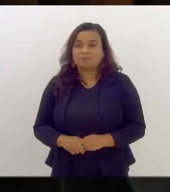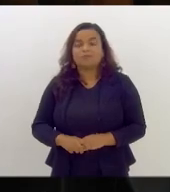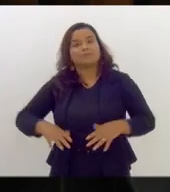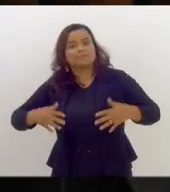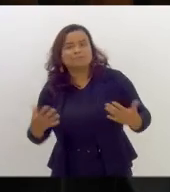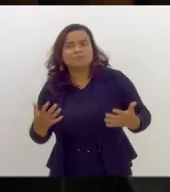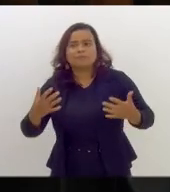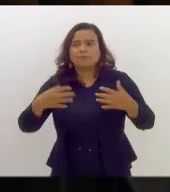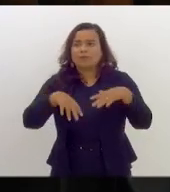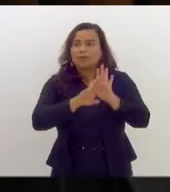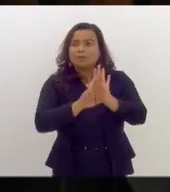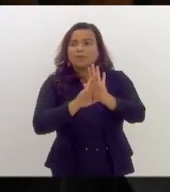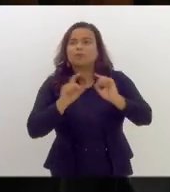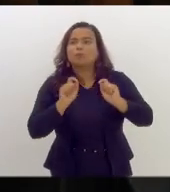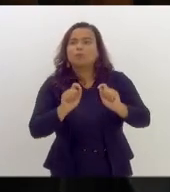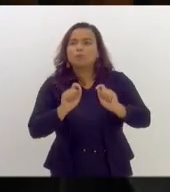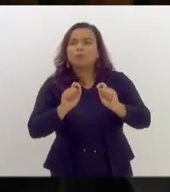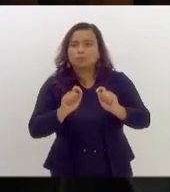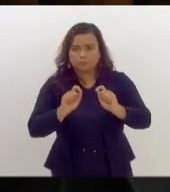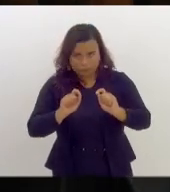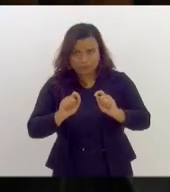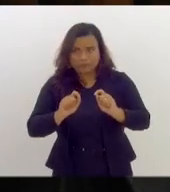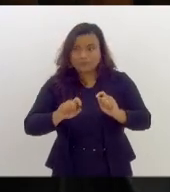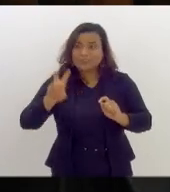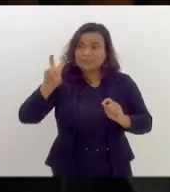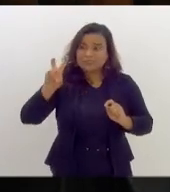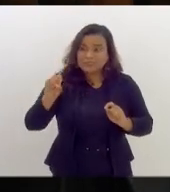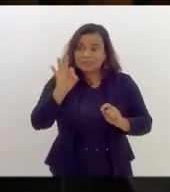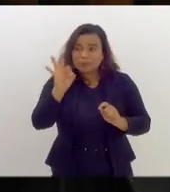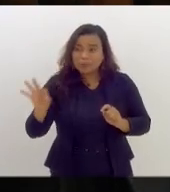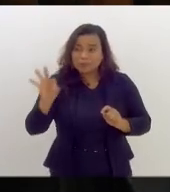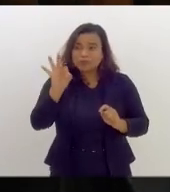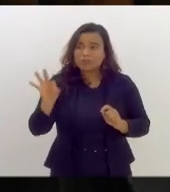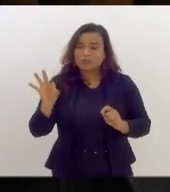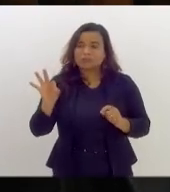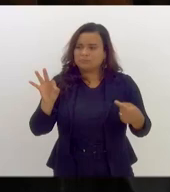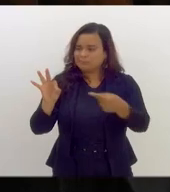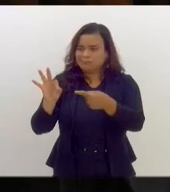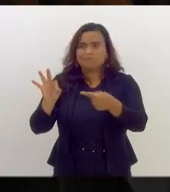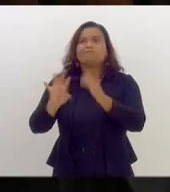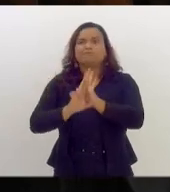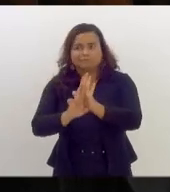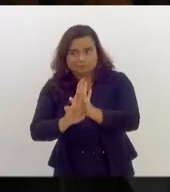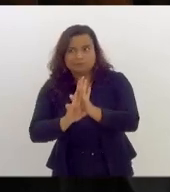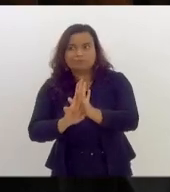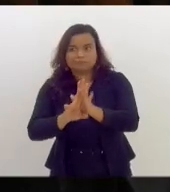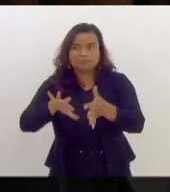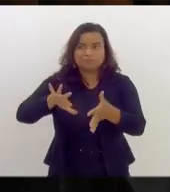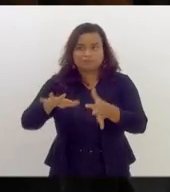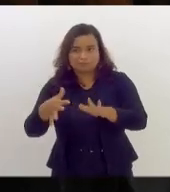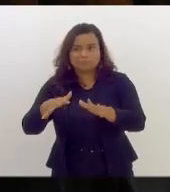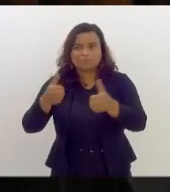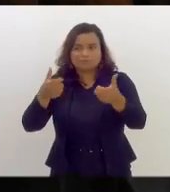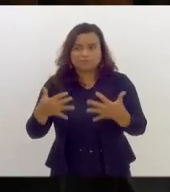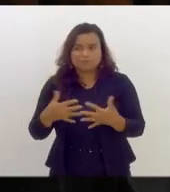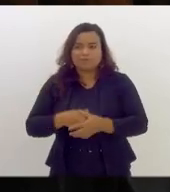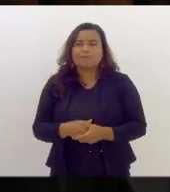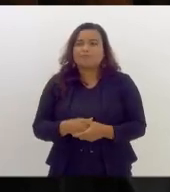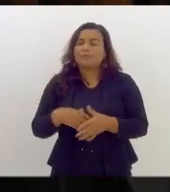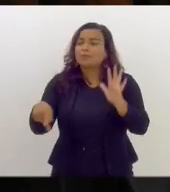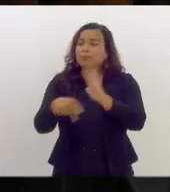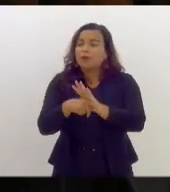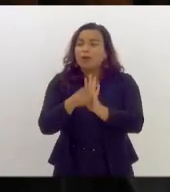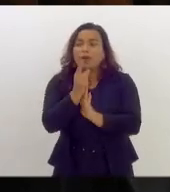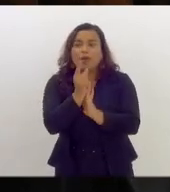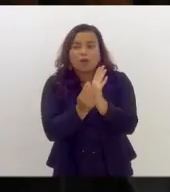isto representa 50 por cento aproximadamente do